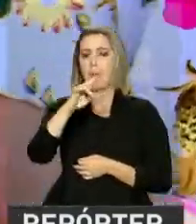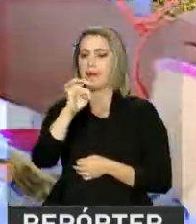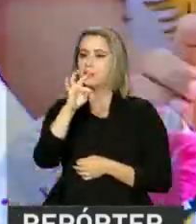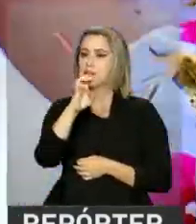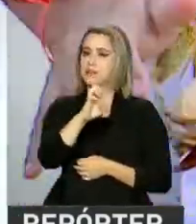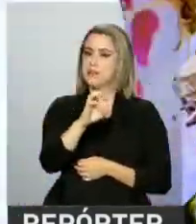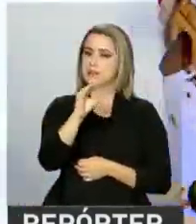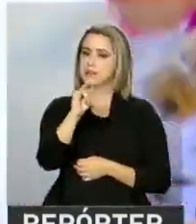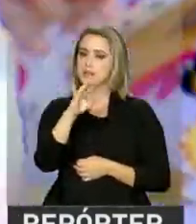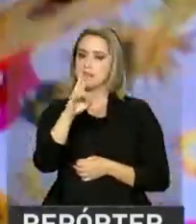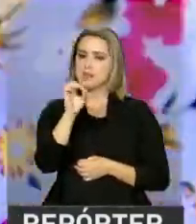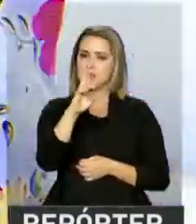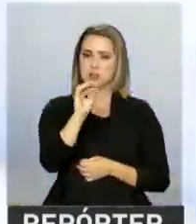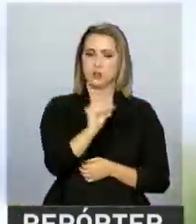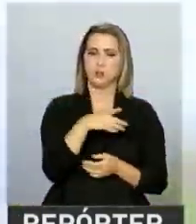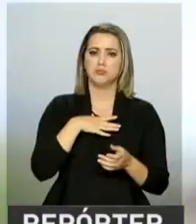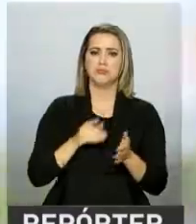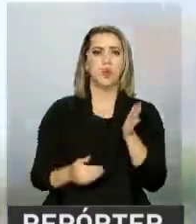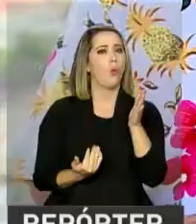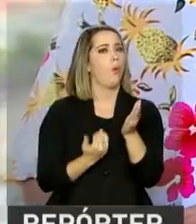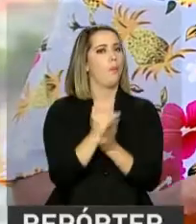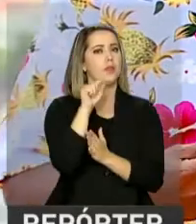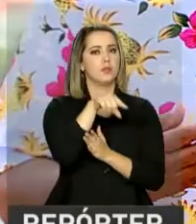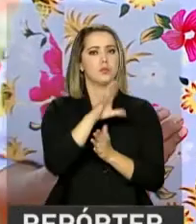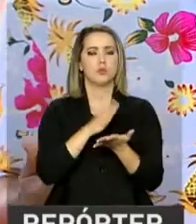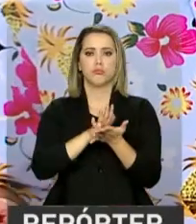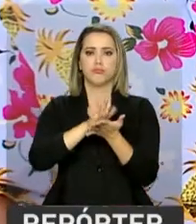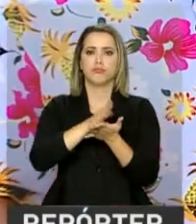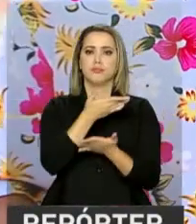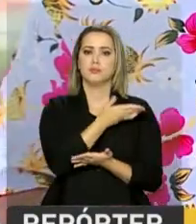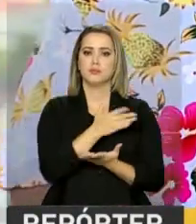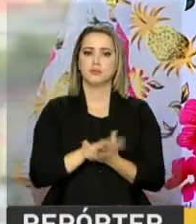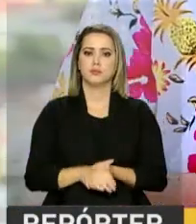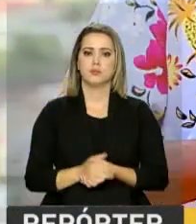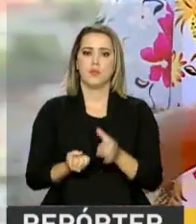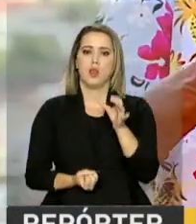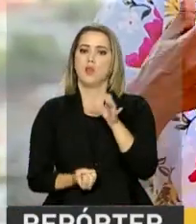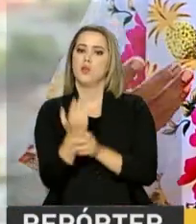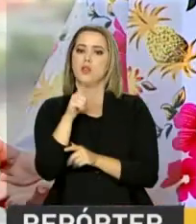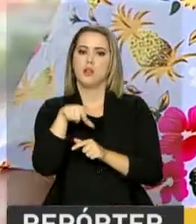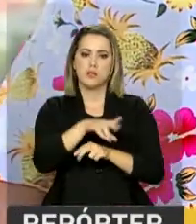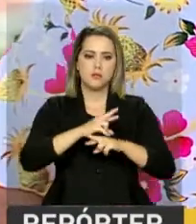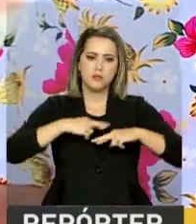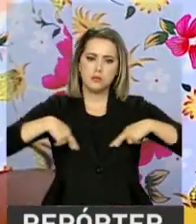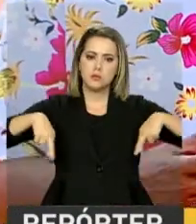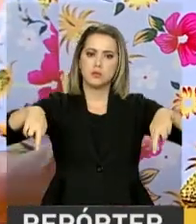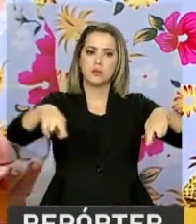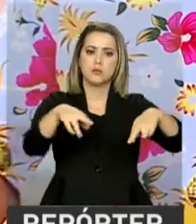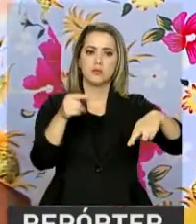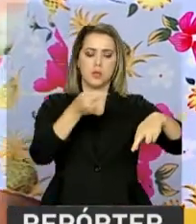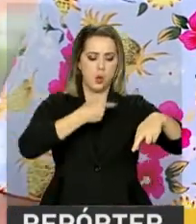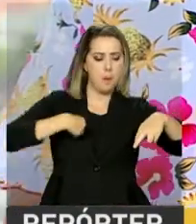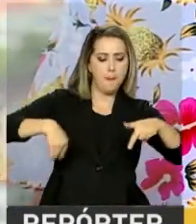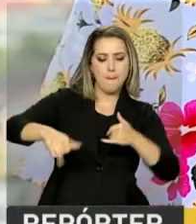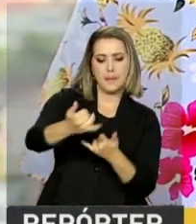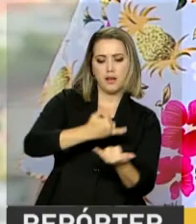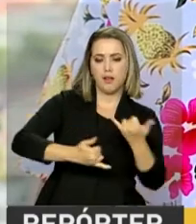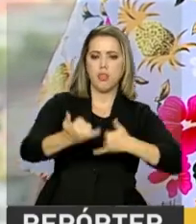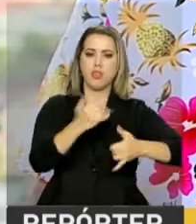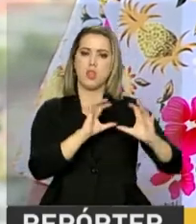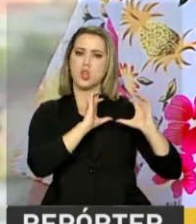precursores dessa manifestação típica da região. Quando eu nasci, praticamente eu já nasci dentro de uma roda de coco, dentro de uma brincadeira de